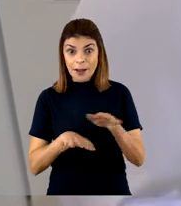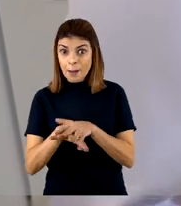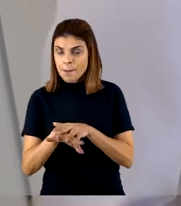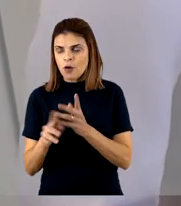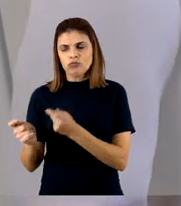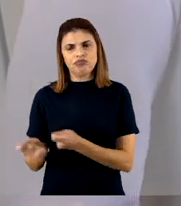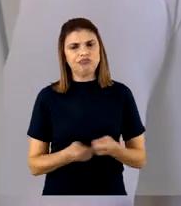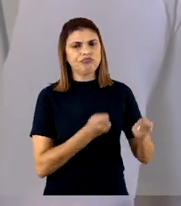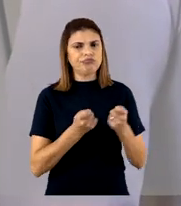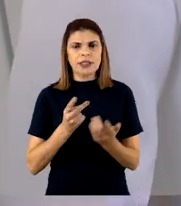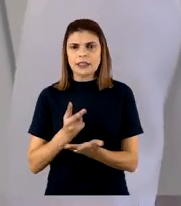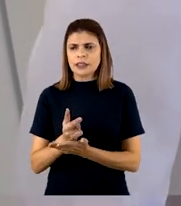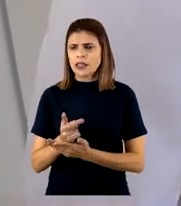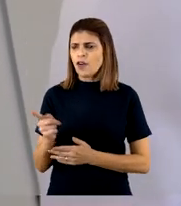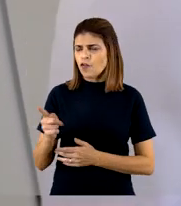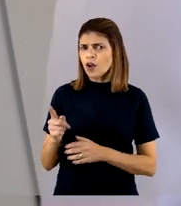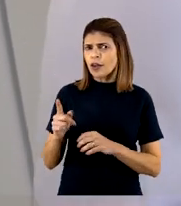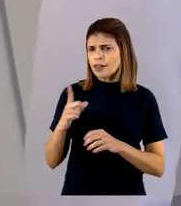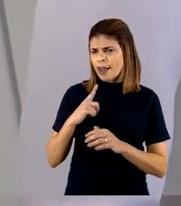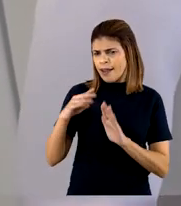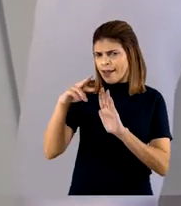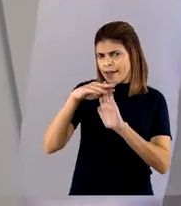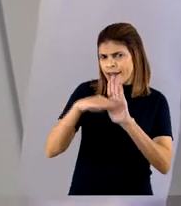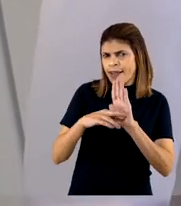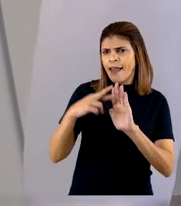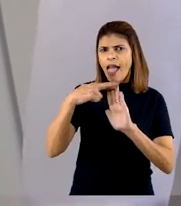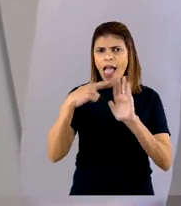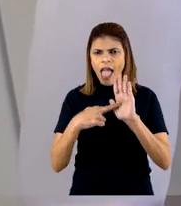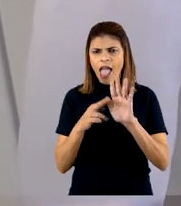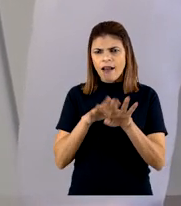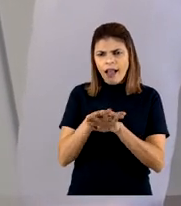mãos tem que fazer sempre. Você conhece a técnica correta? Sabe